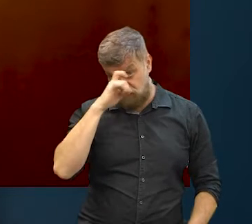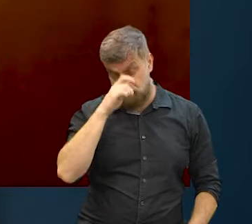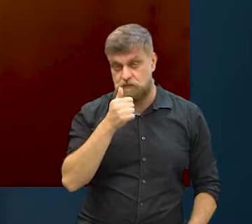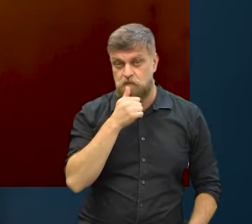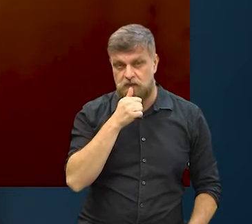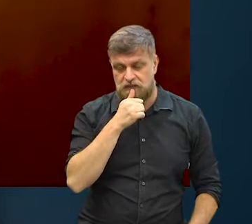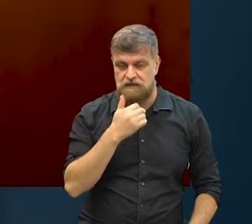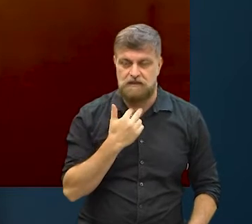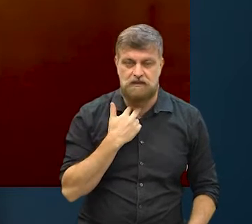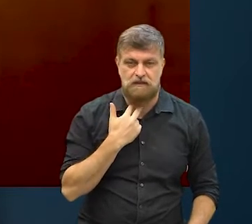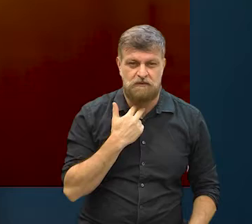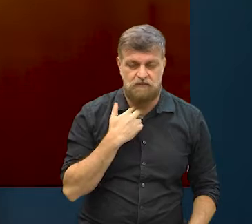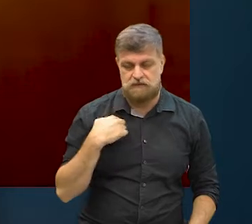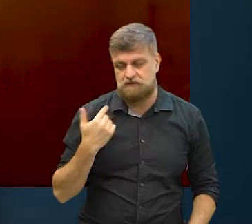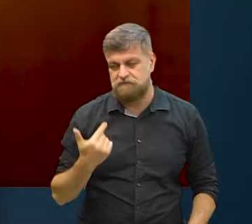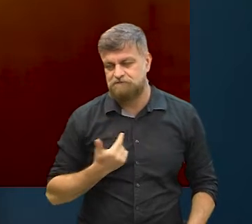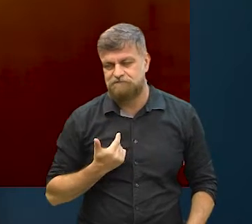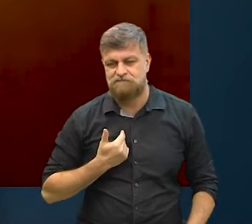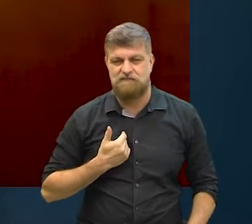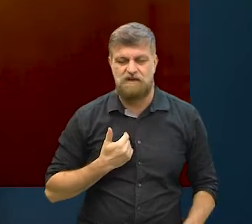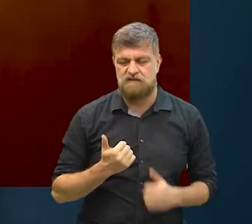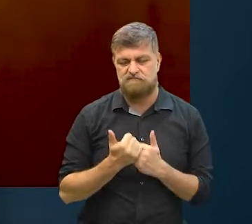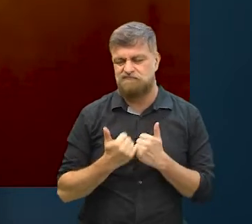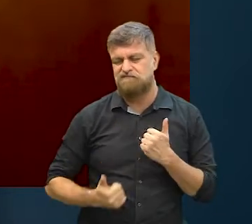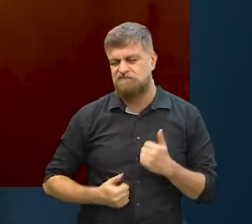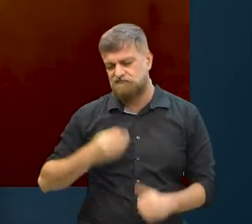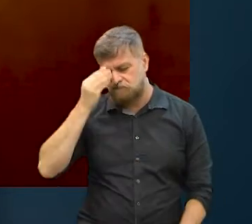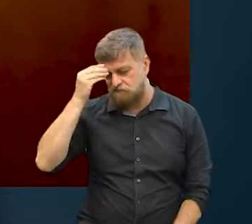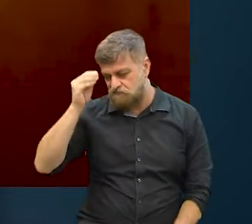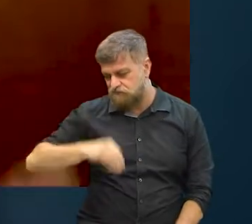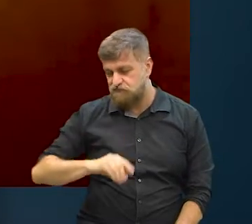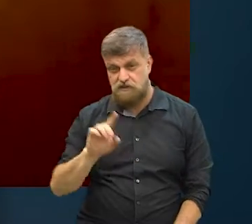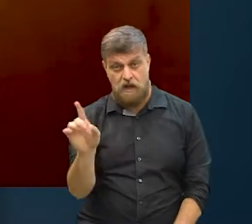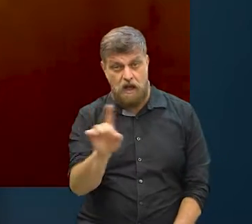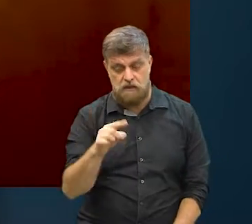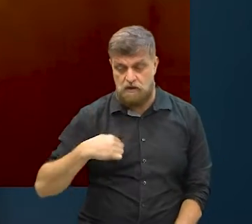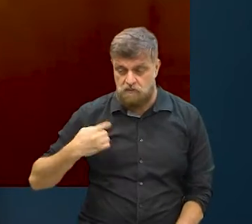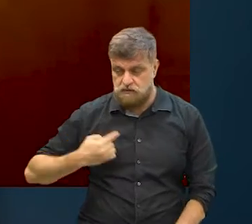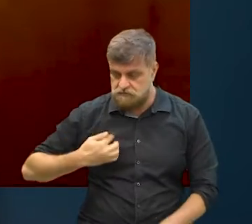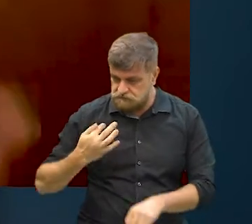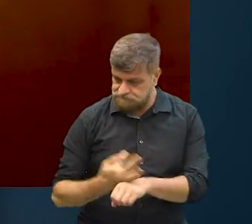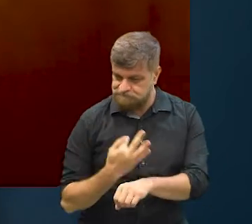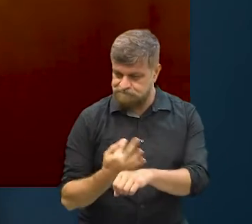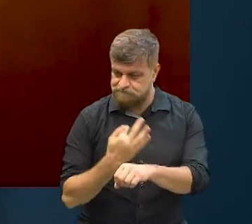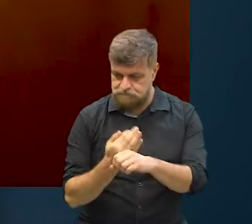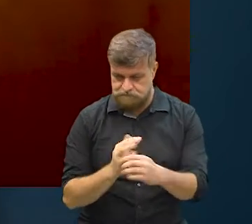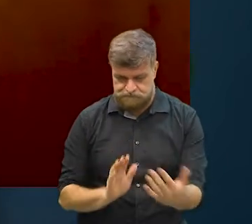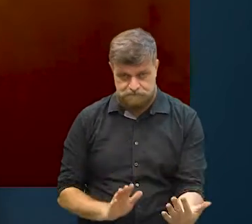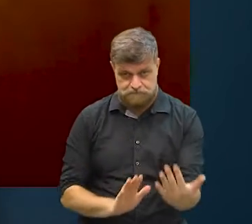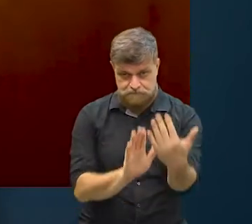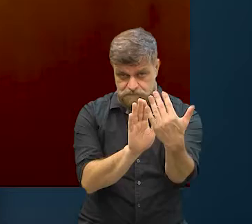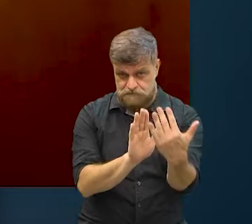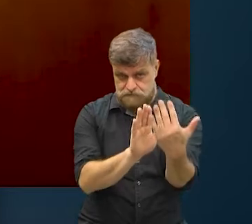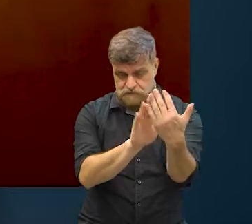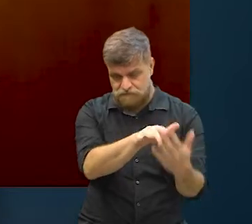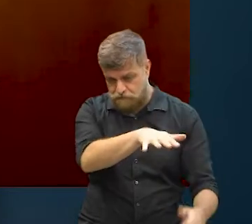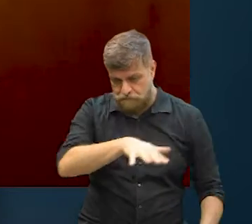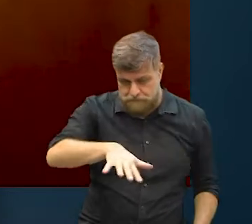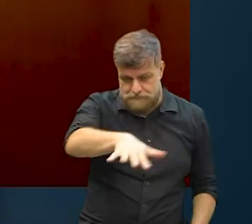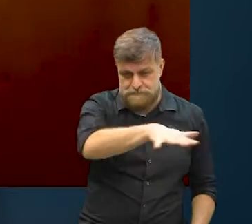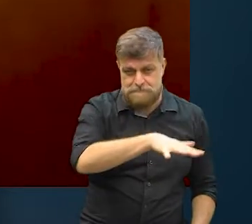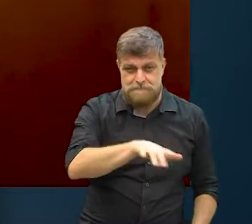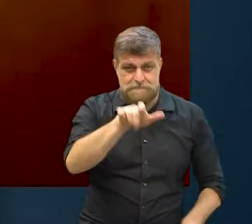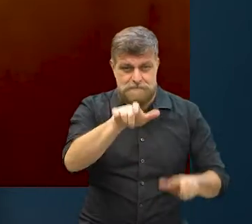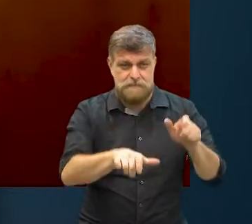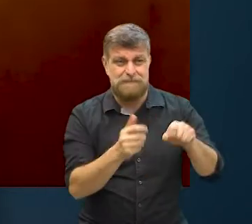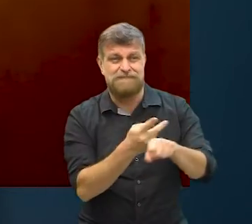gente não pode deixar a peteca cair, né? A gente tem que lutar, a gente tem que correr atrás. Uma área que as